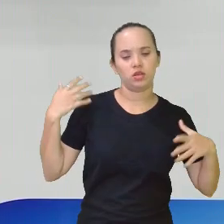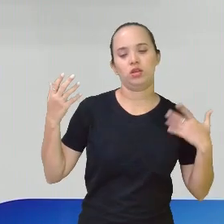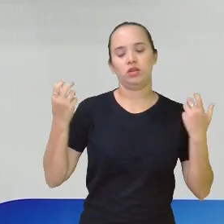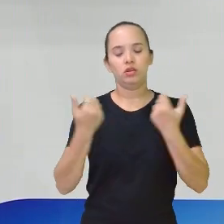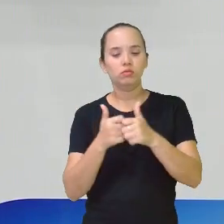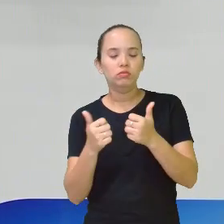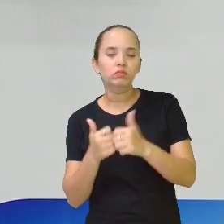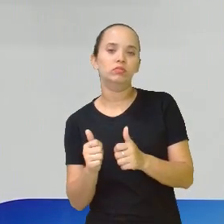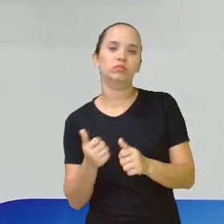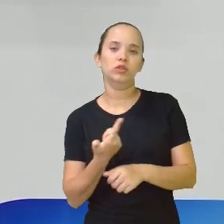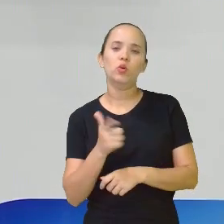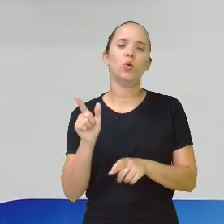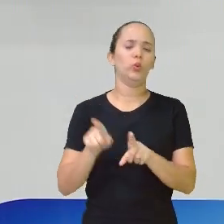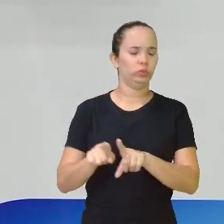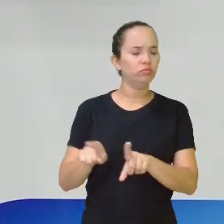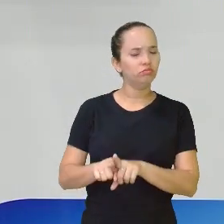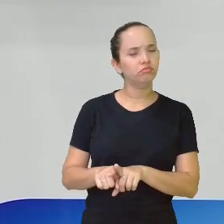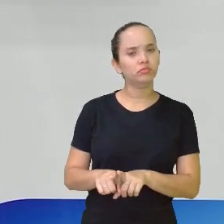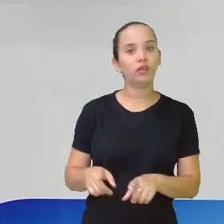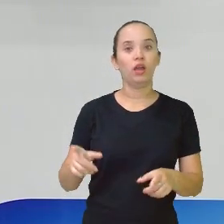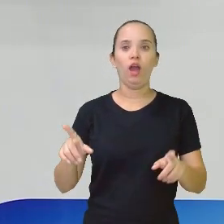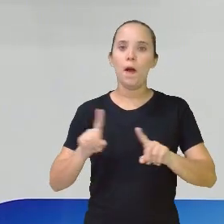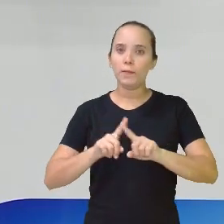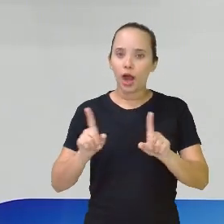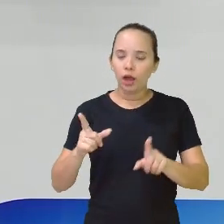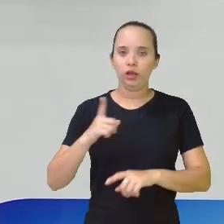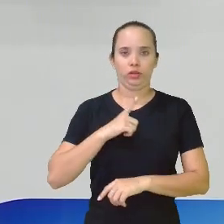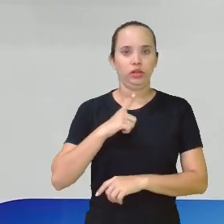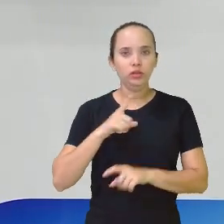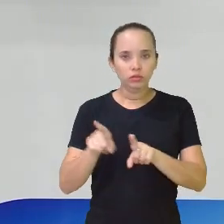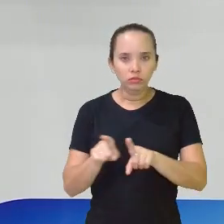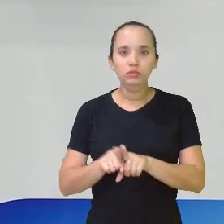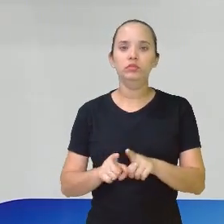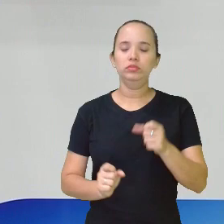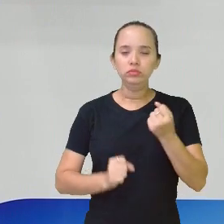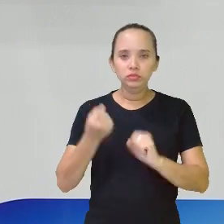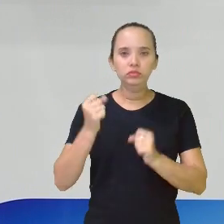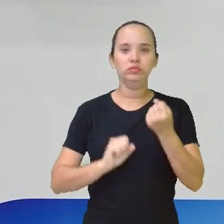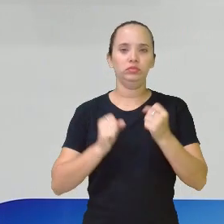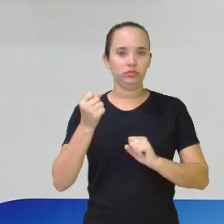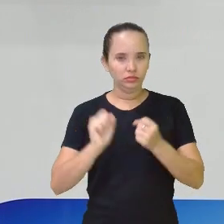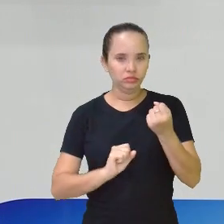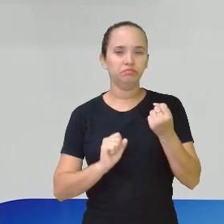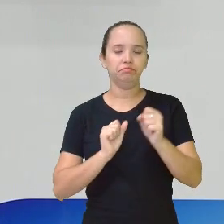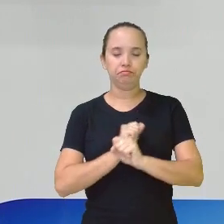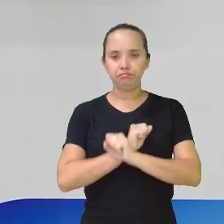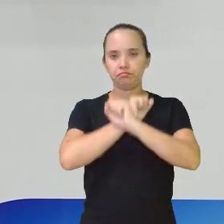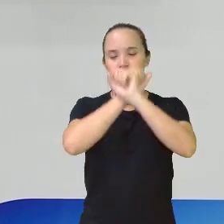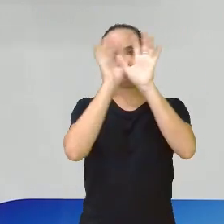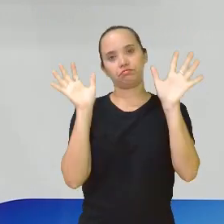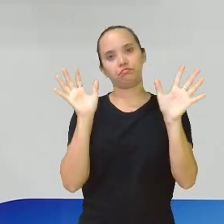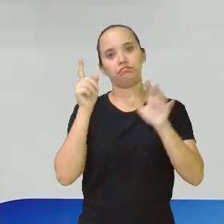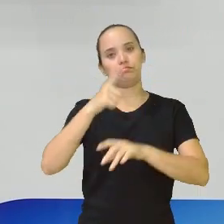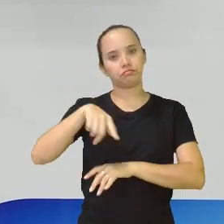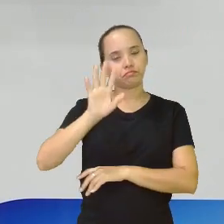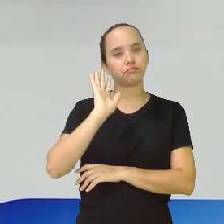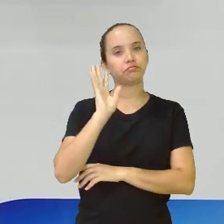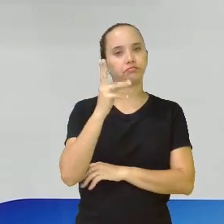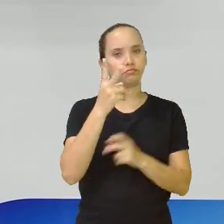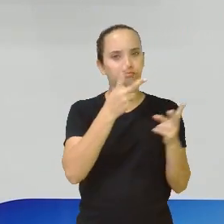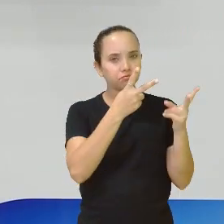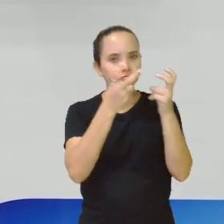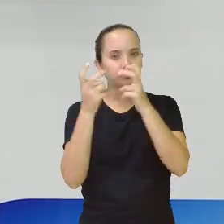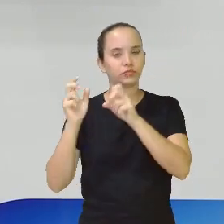outros, nós temos também processo de combustão nas indústrias. Claro, vocês já estão vendo aí essa